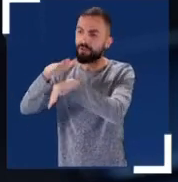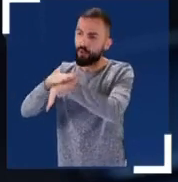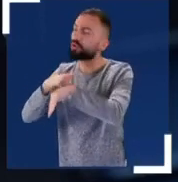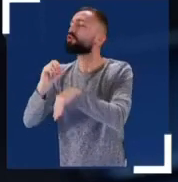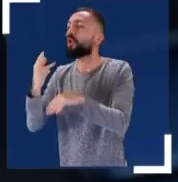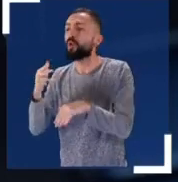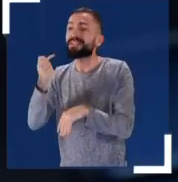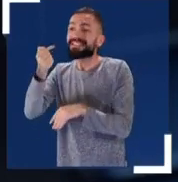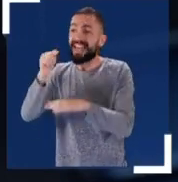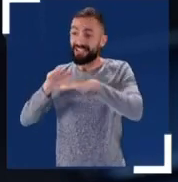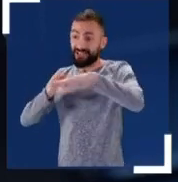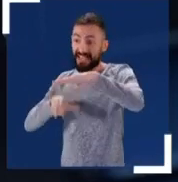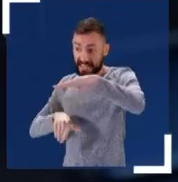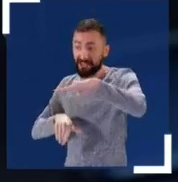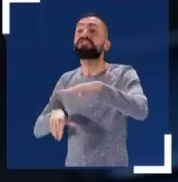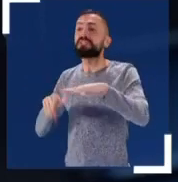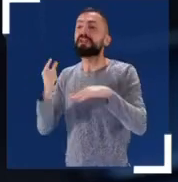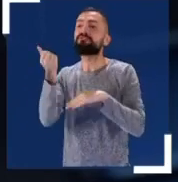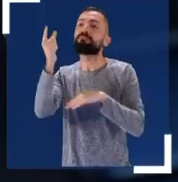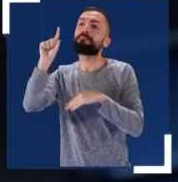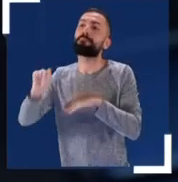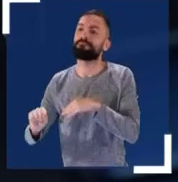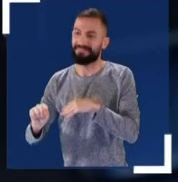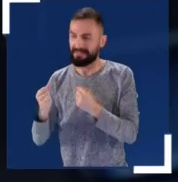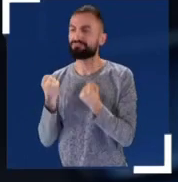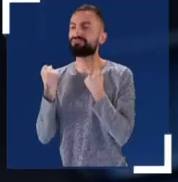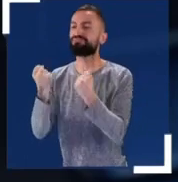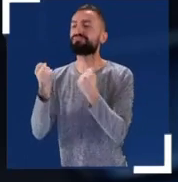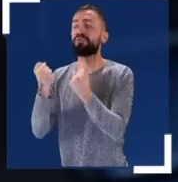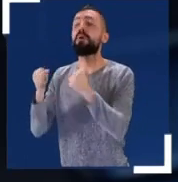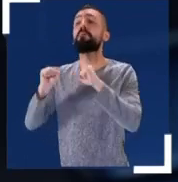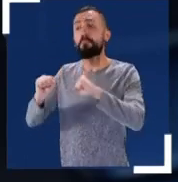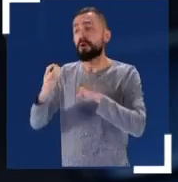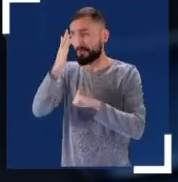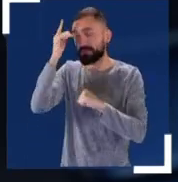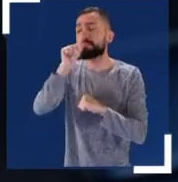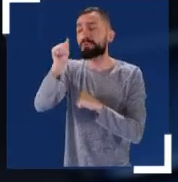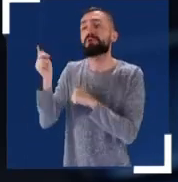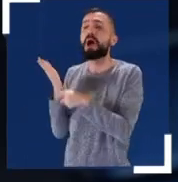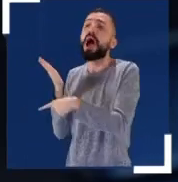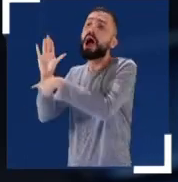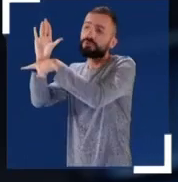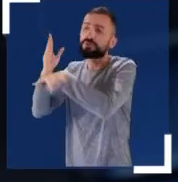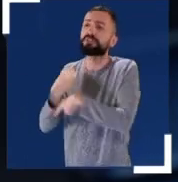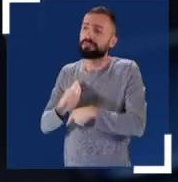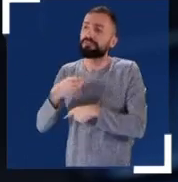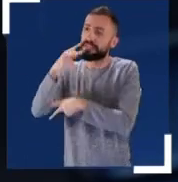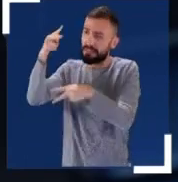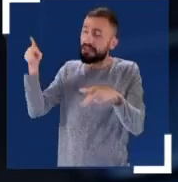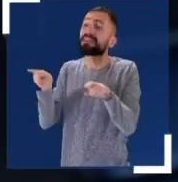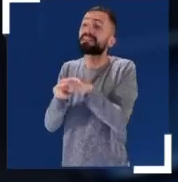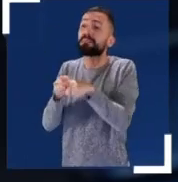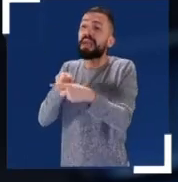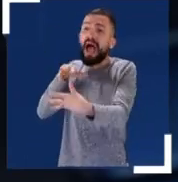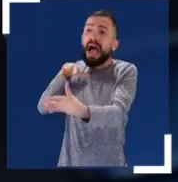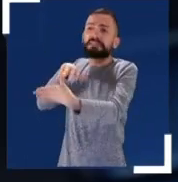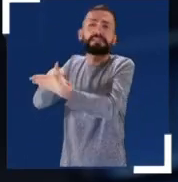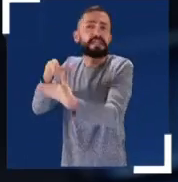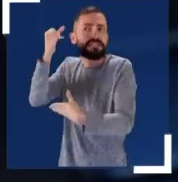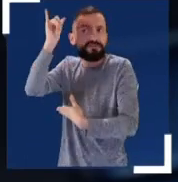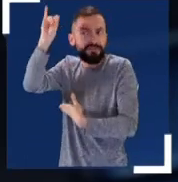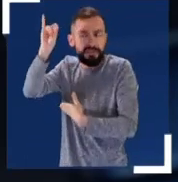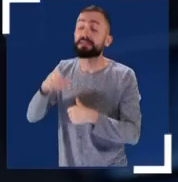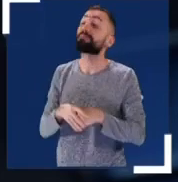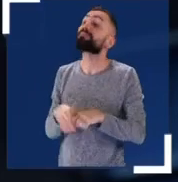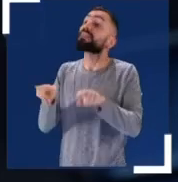manhã, você tem tarifas reduzidas e isso facilita a vida do usuário e evita acidentes também. E vamos implementar